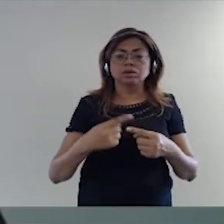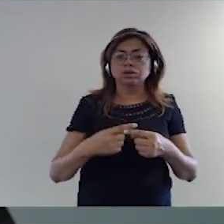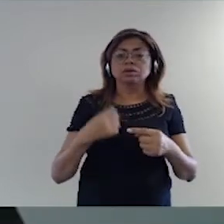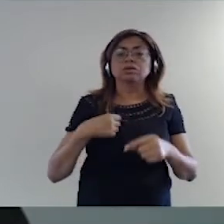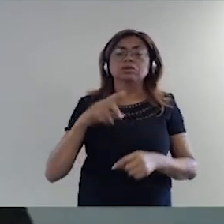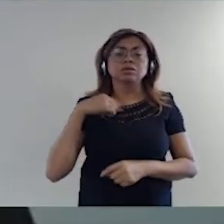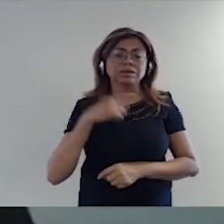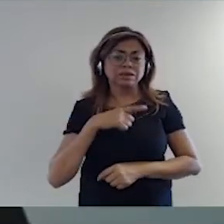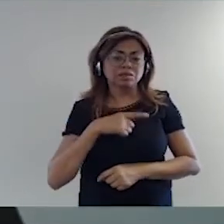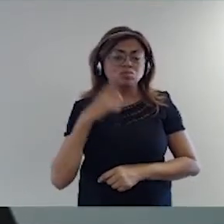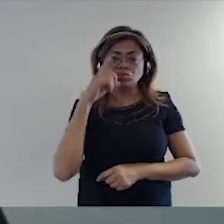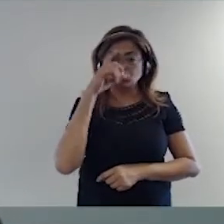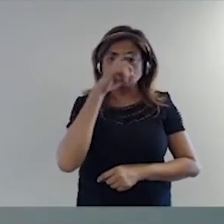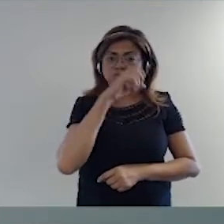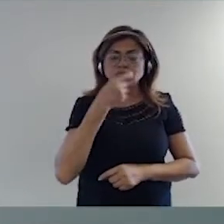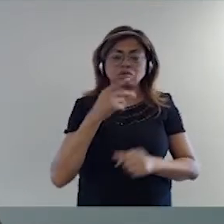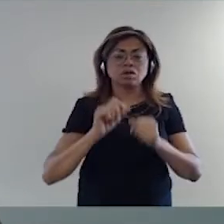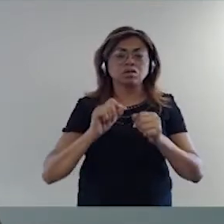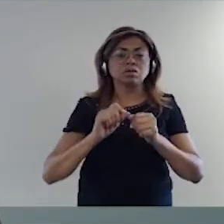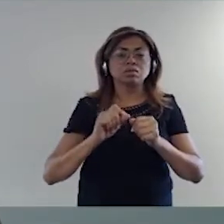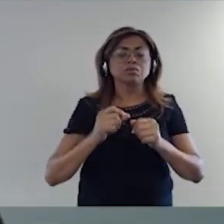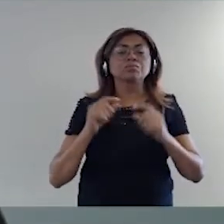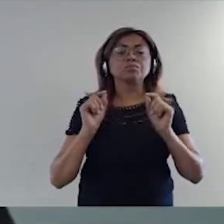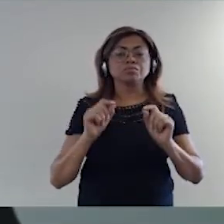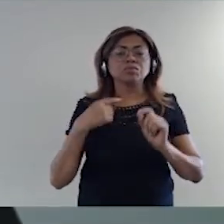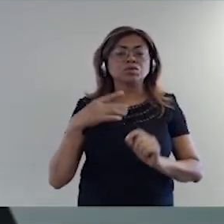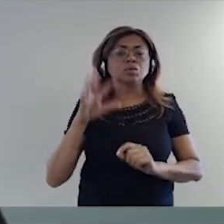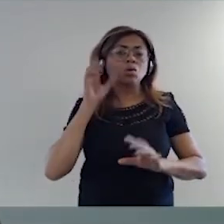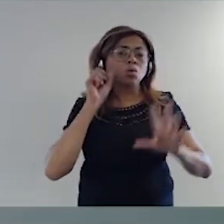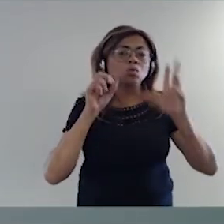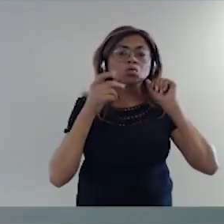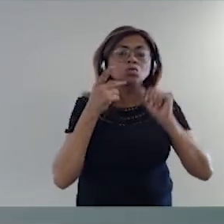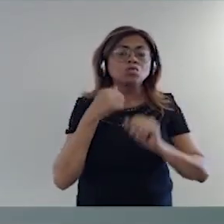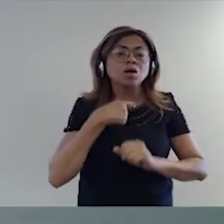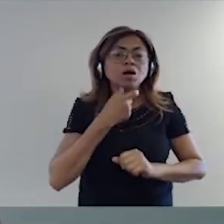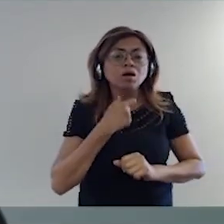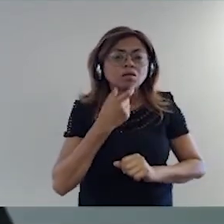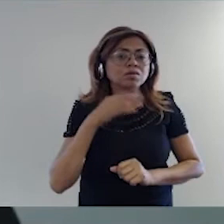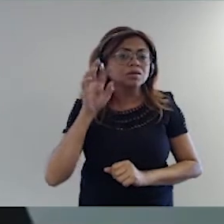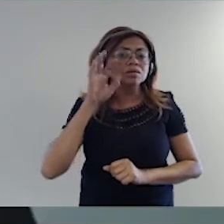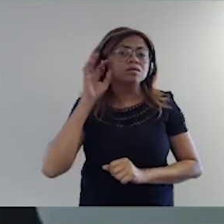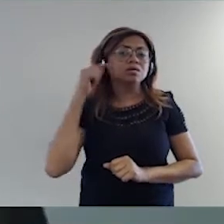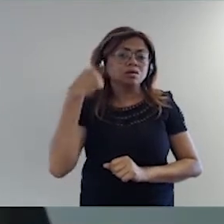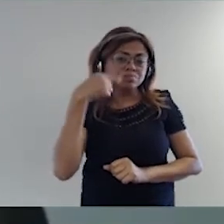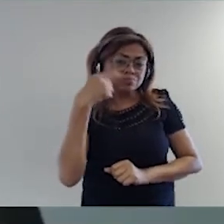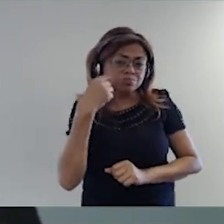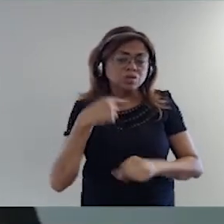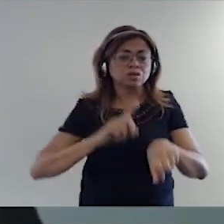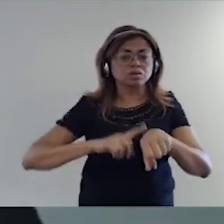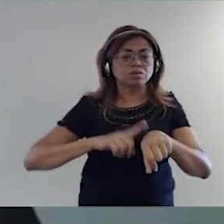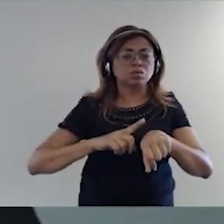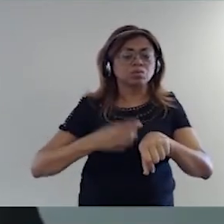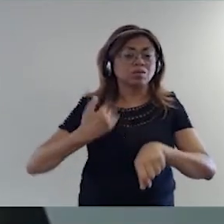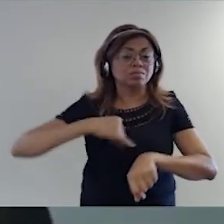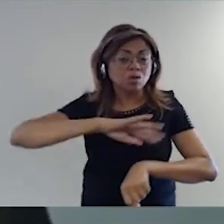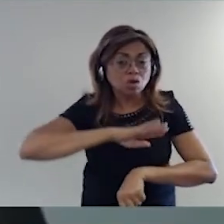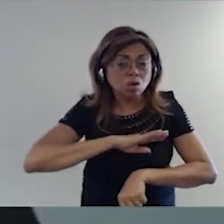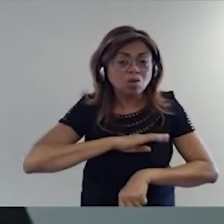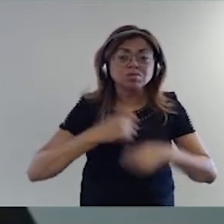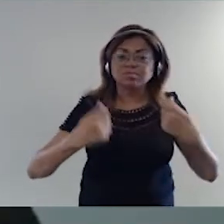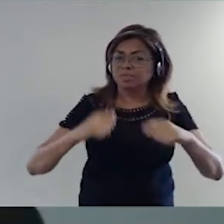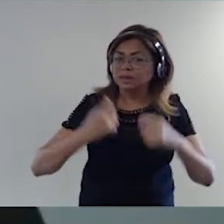temos dificuldade em fazer ouvir a voz da advocacia, e cabe a nós, num momento como este,